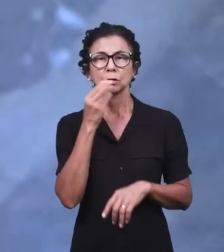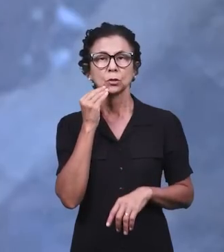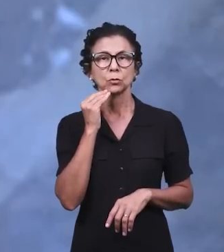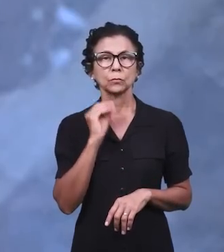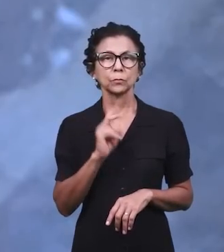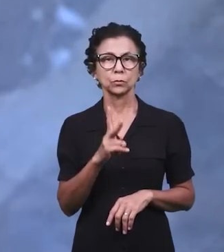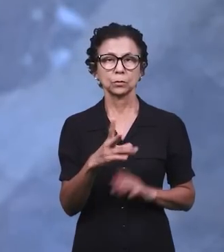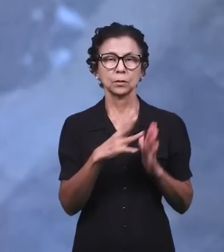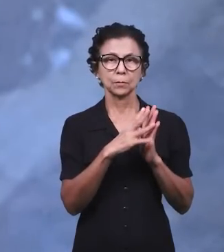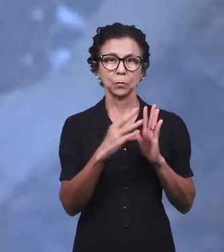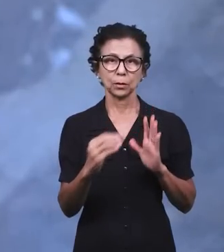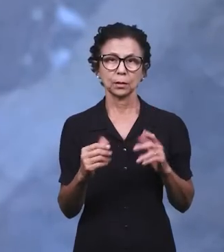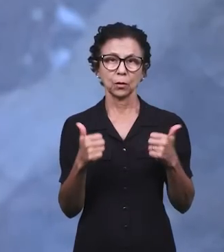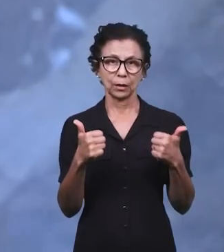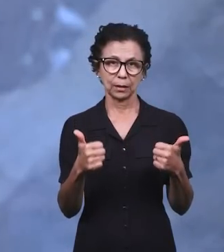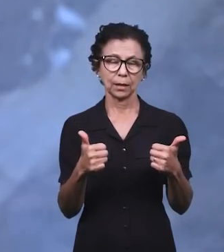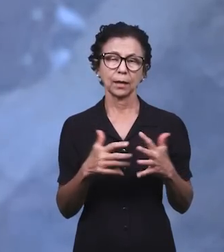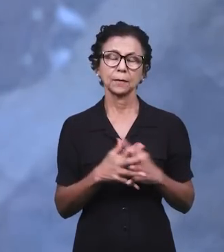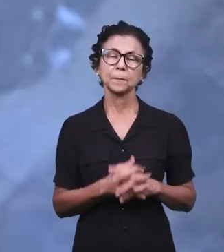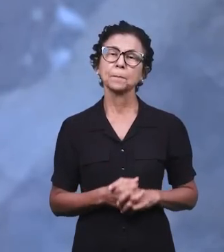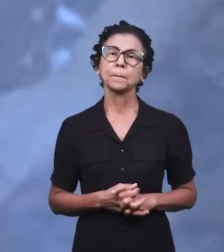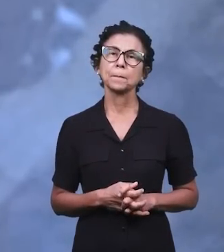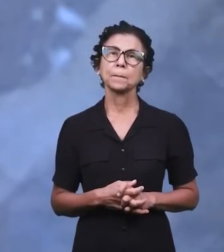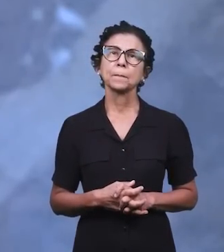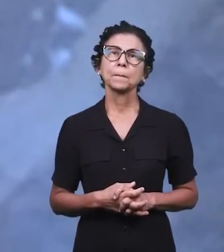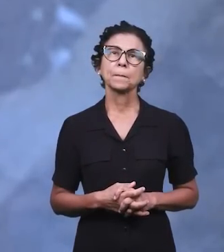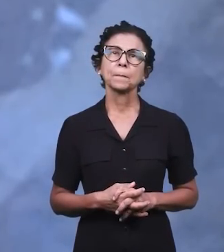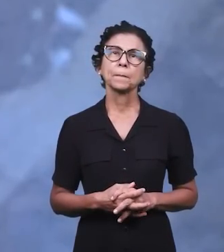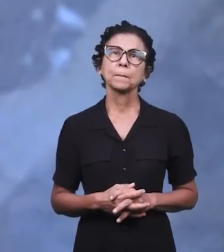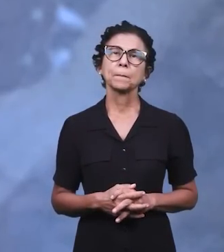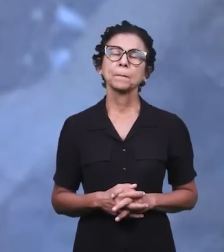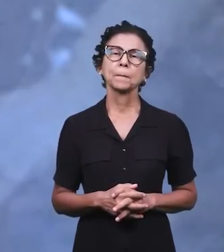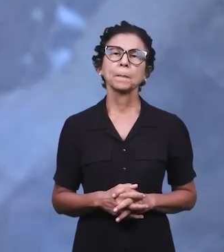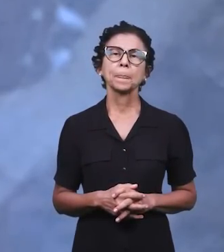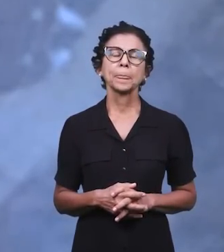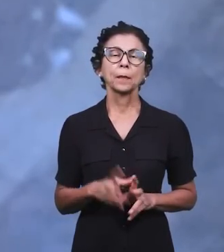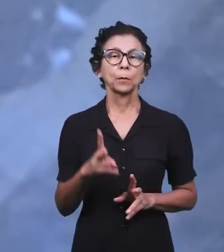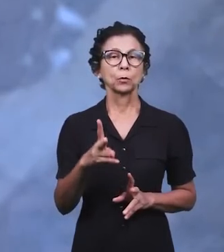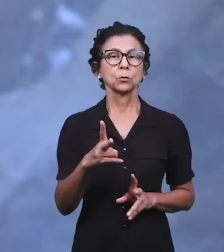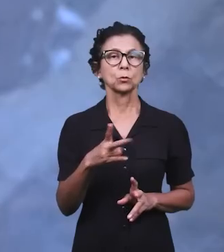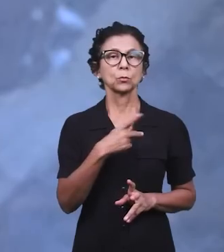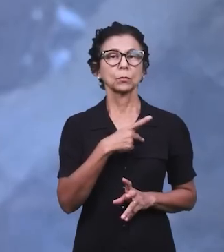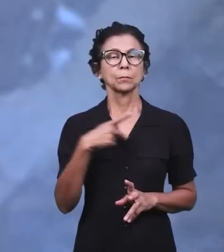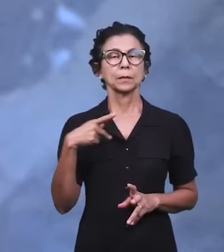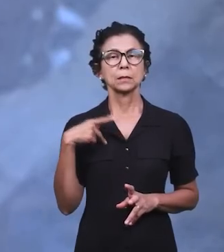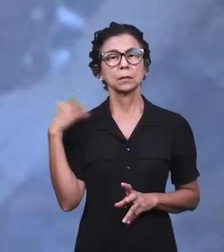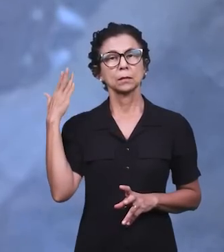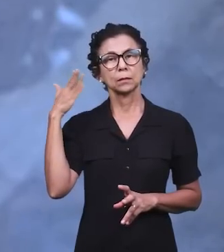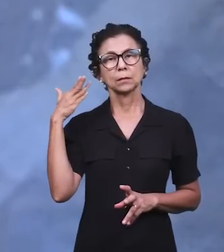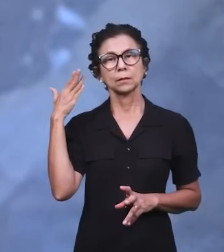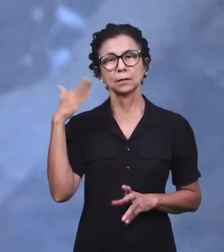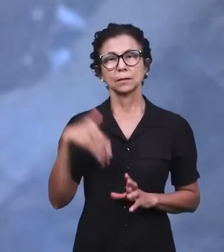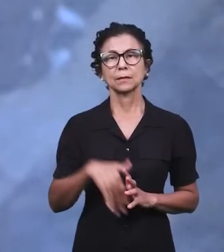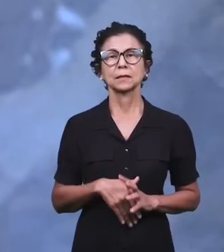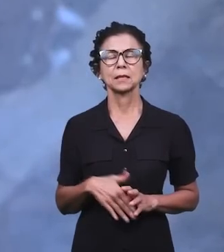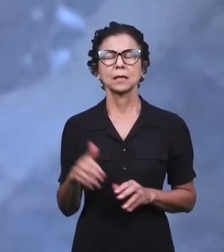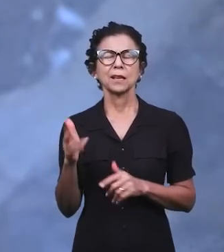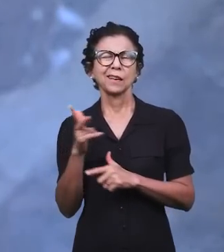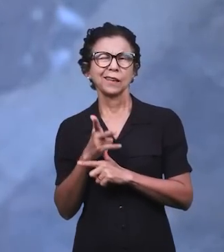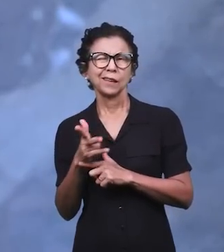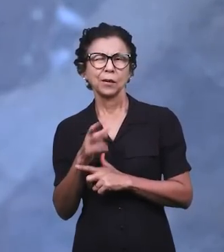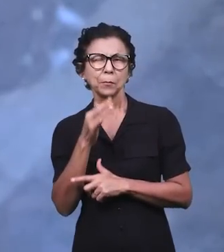formato, tá certo? Mas em cada uma das edições, a gente sempre traz a mensagem de um pastor que grava uma